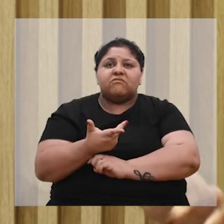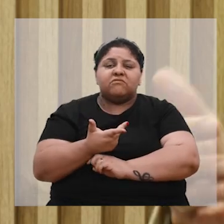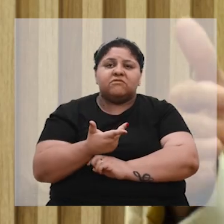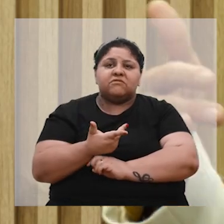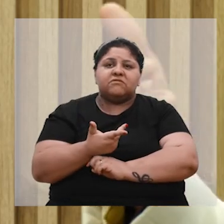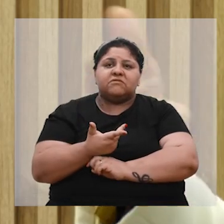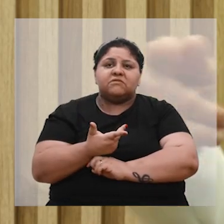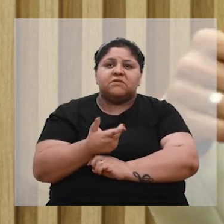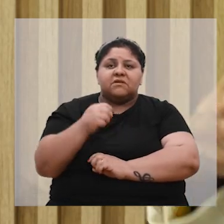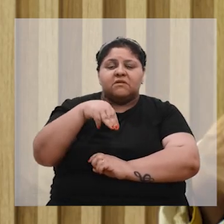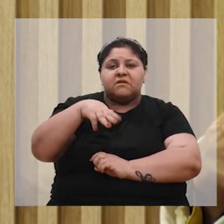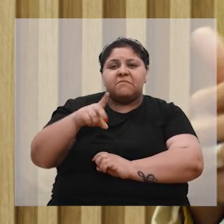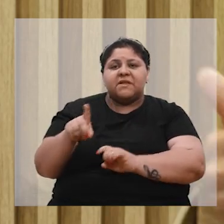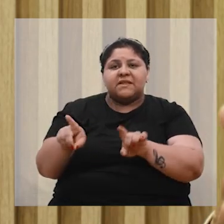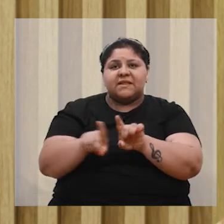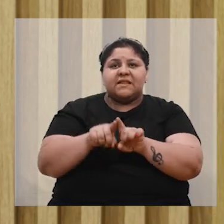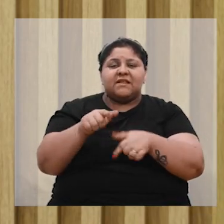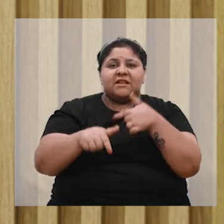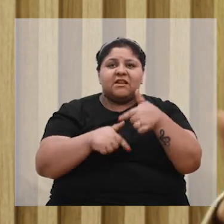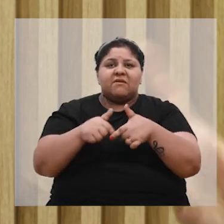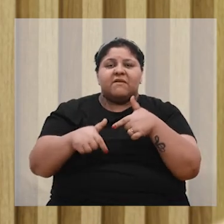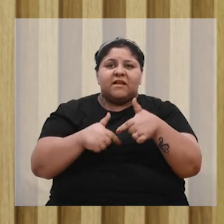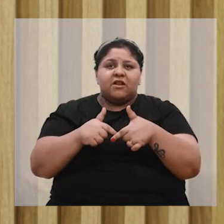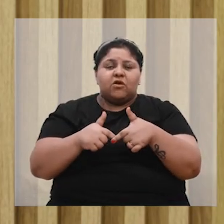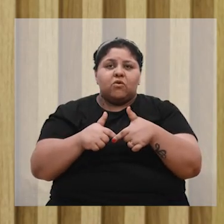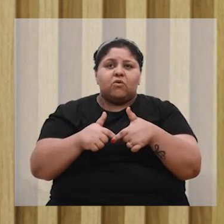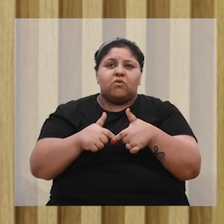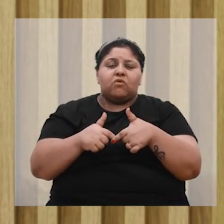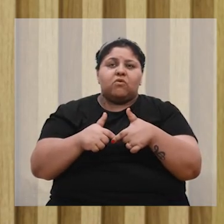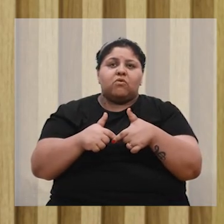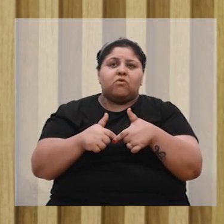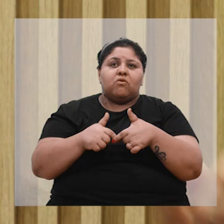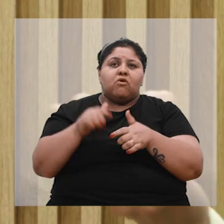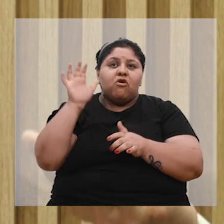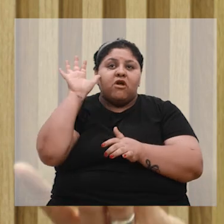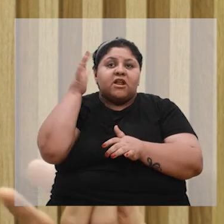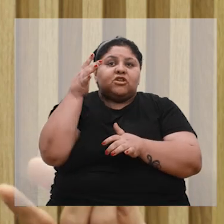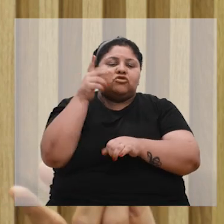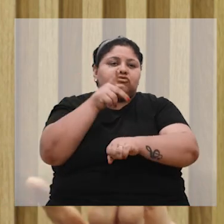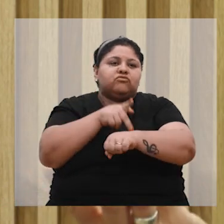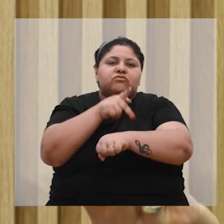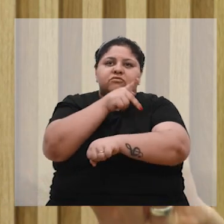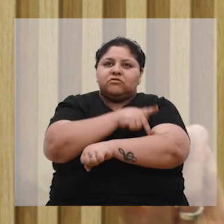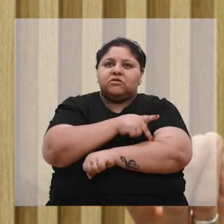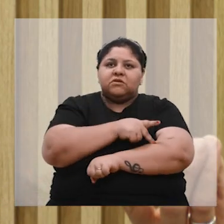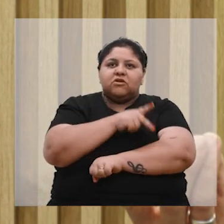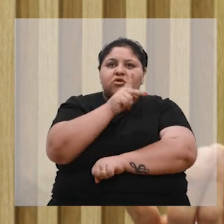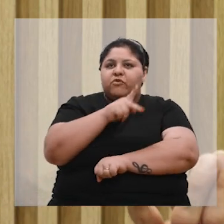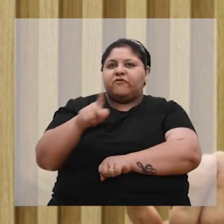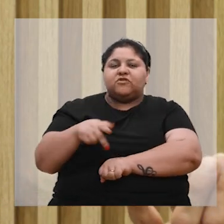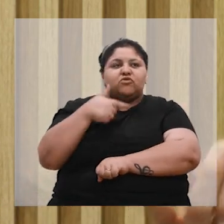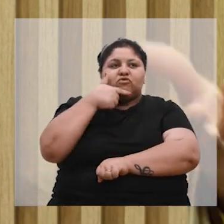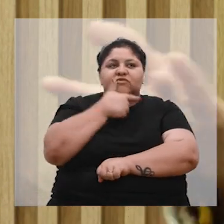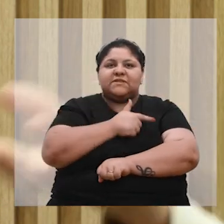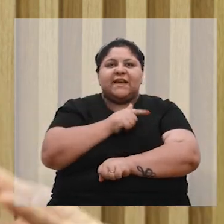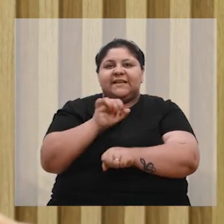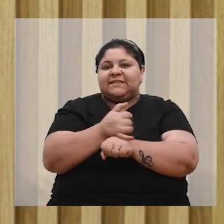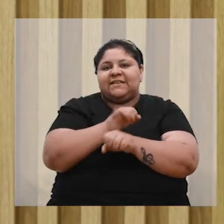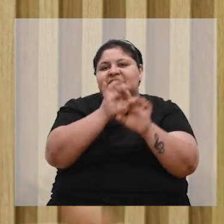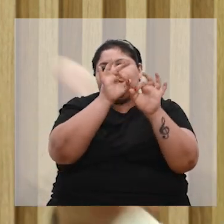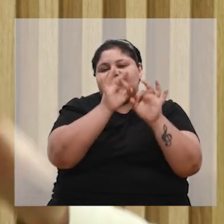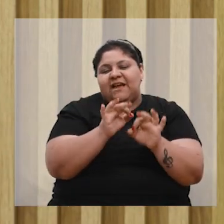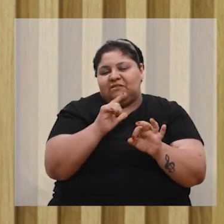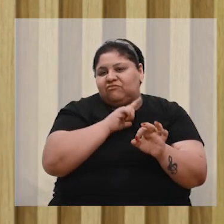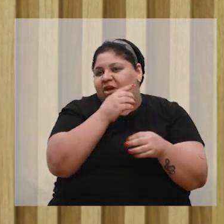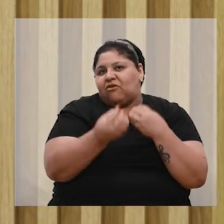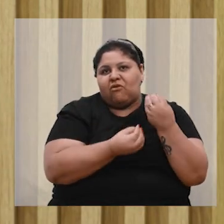a gente fala, ali a MD também trabalha com soluções pedagógicas. Por vezes, nem sempre o professor tem a receita